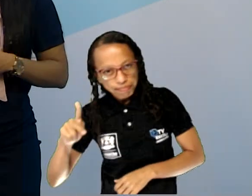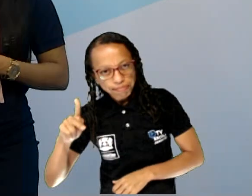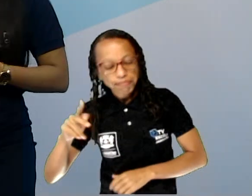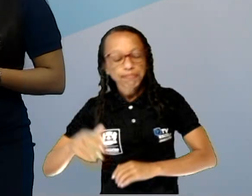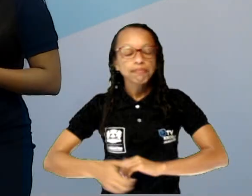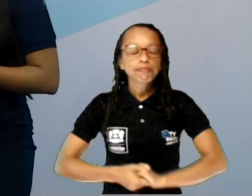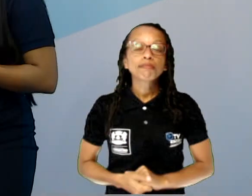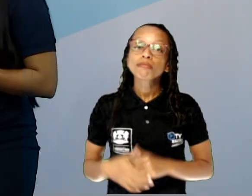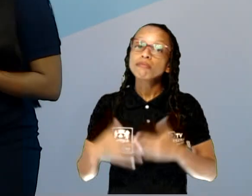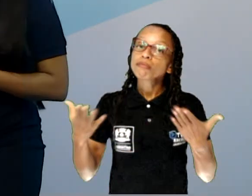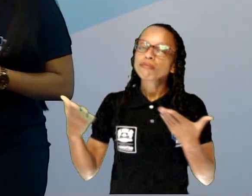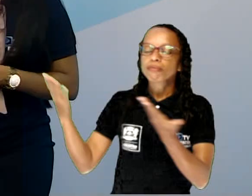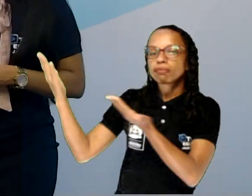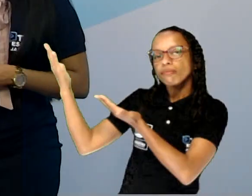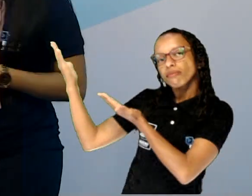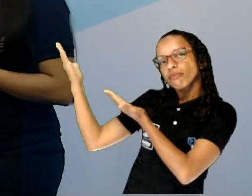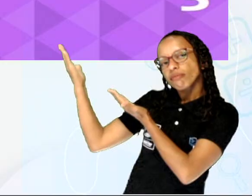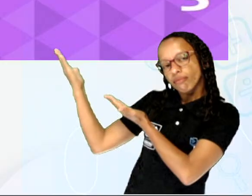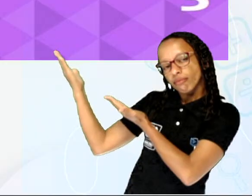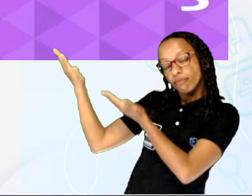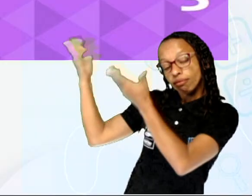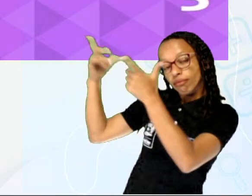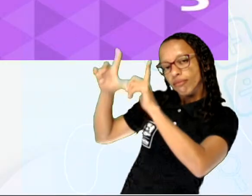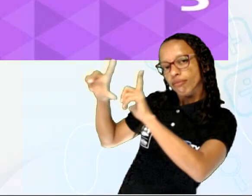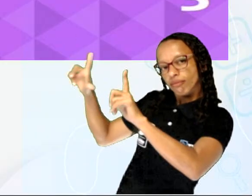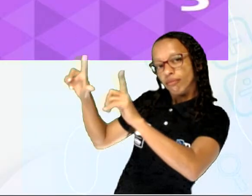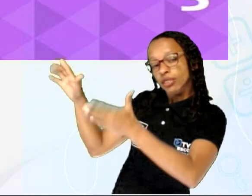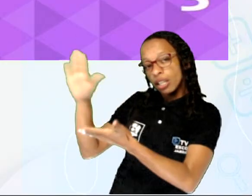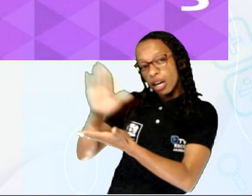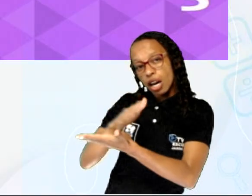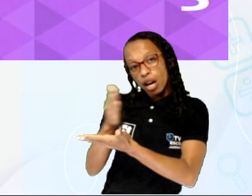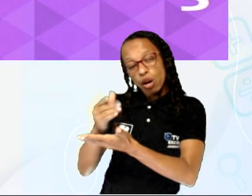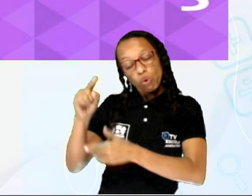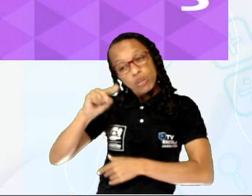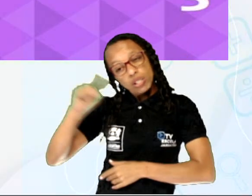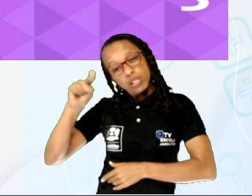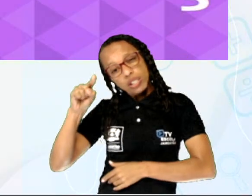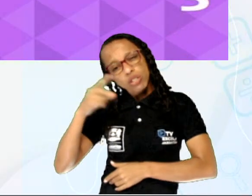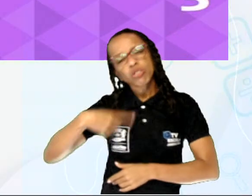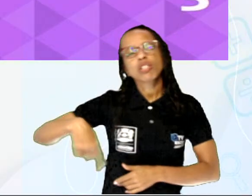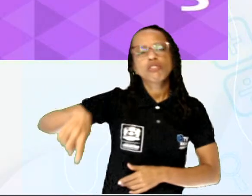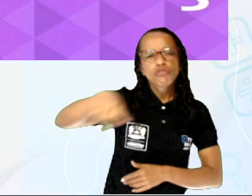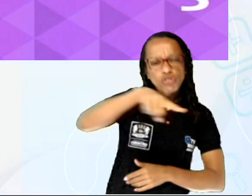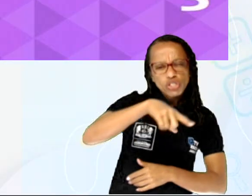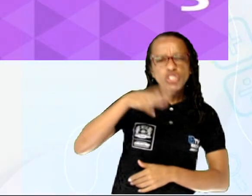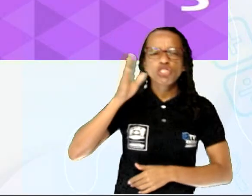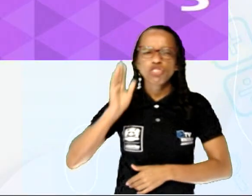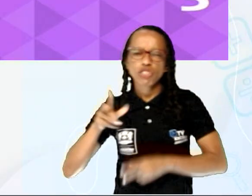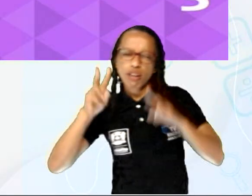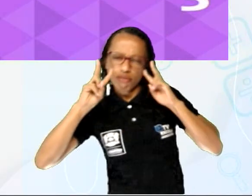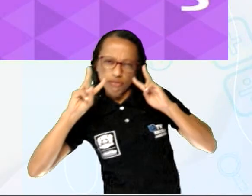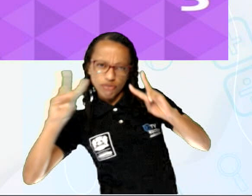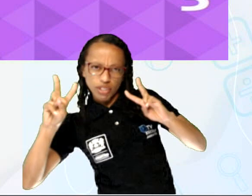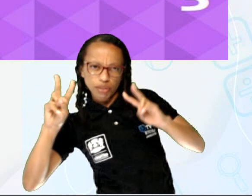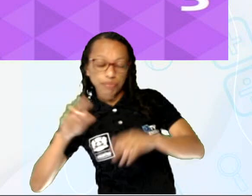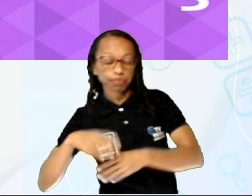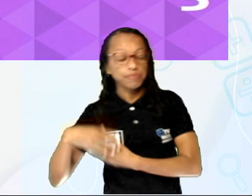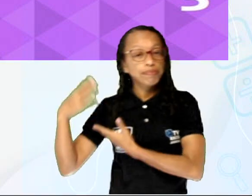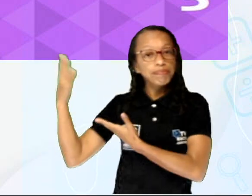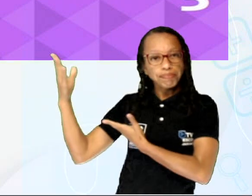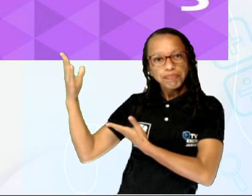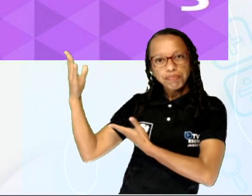Então, a gente já tem aqui, no nosso quadro, alguns acentos que vocês já estão acostumados a ver, né? Aqui é o